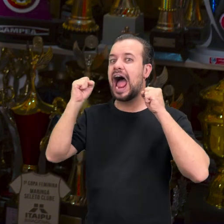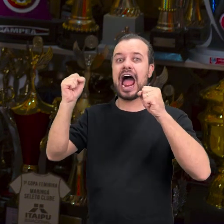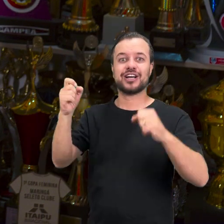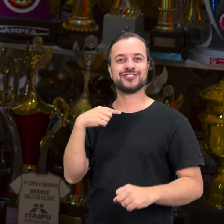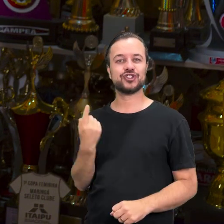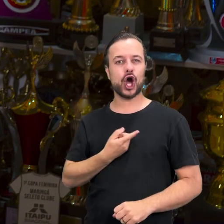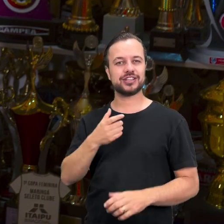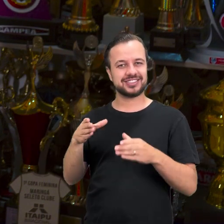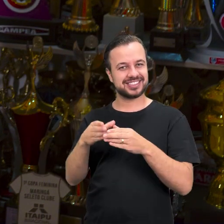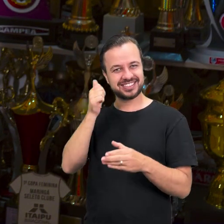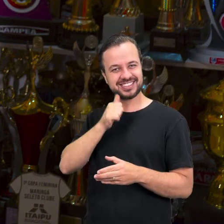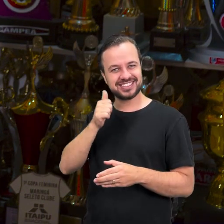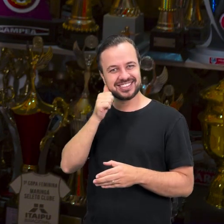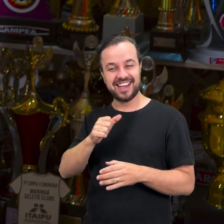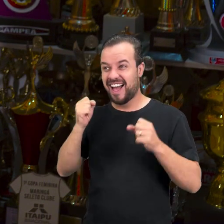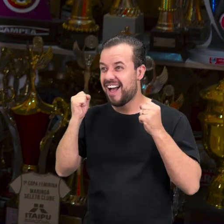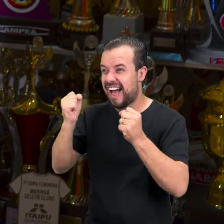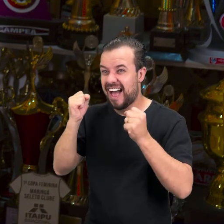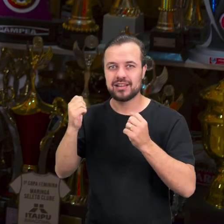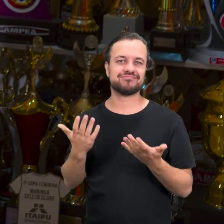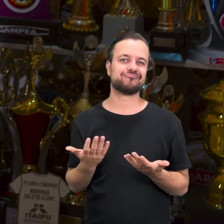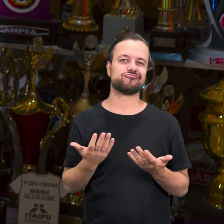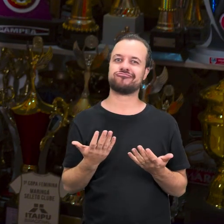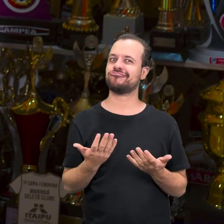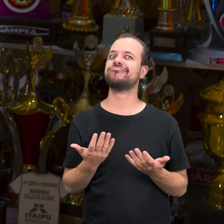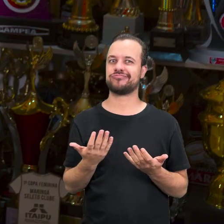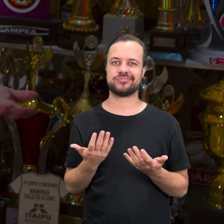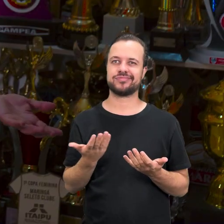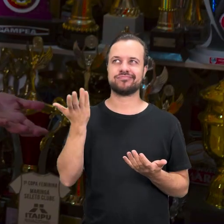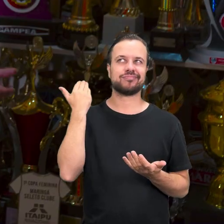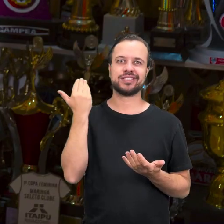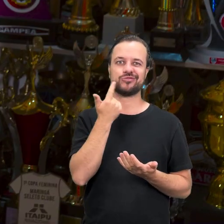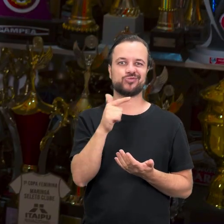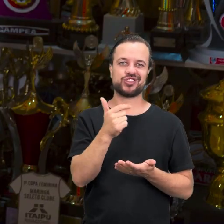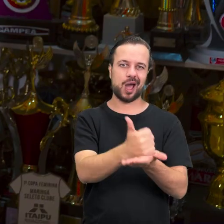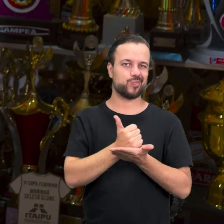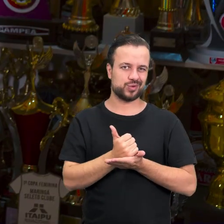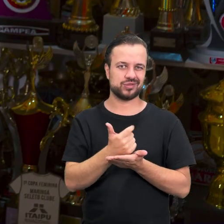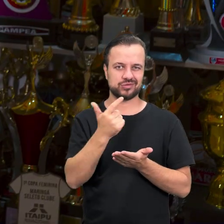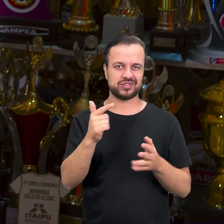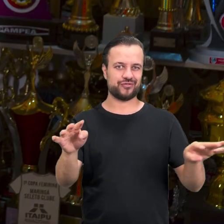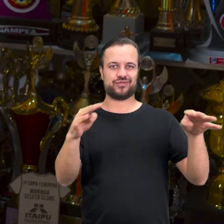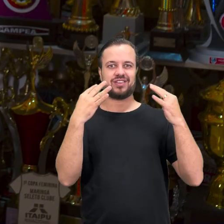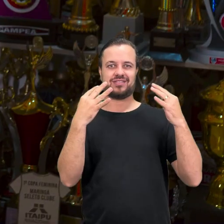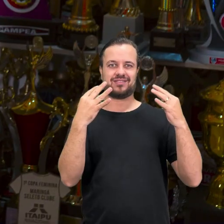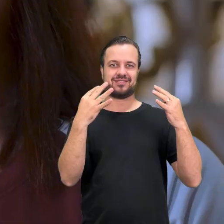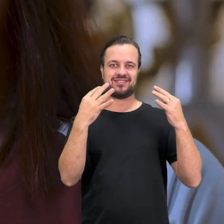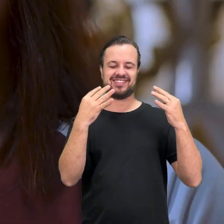no futebol feminino, né? Coisa que é difícil acontecer na época, né? A gente tinha pouco